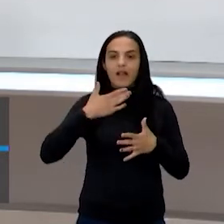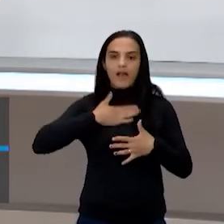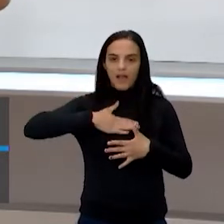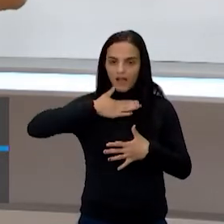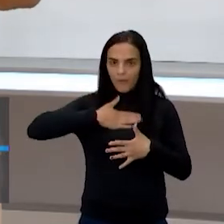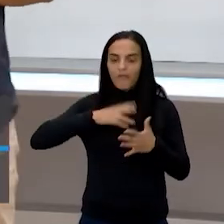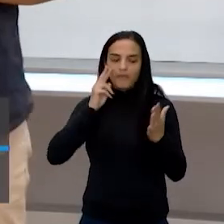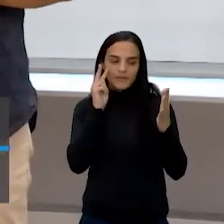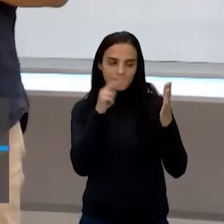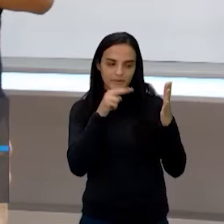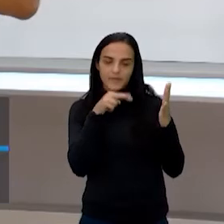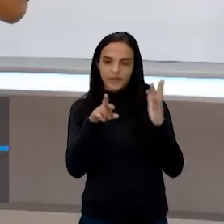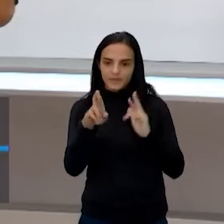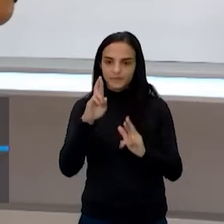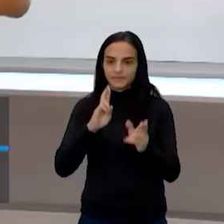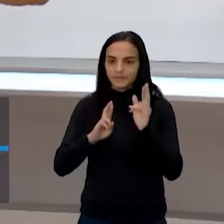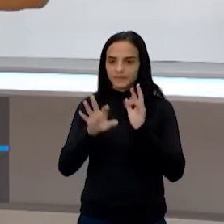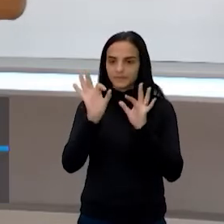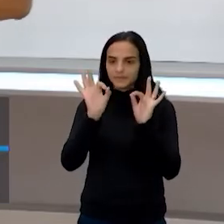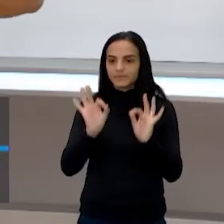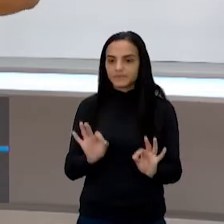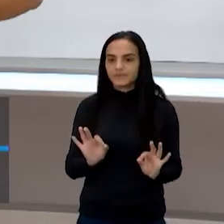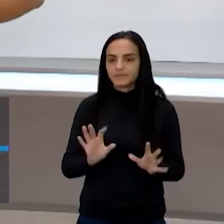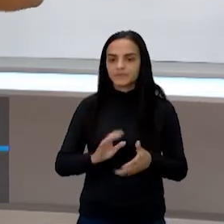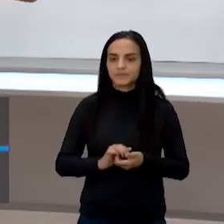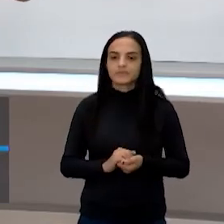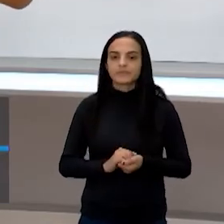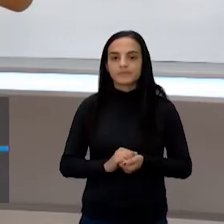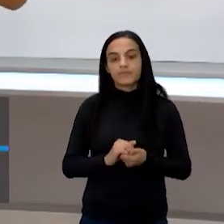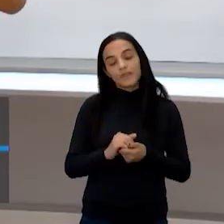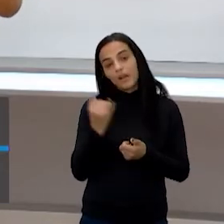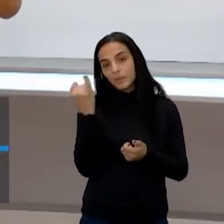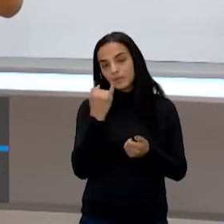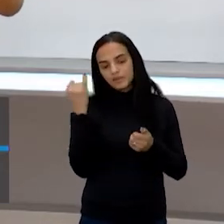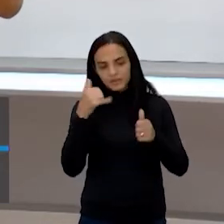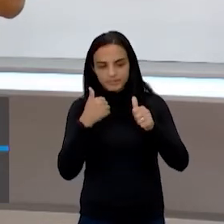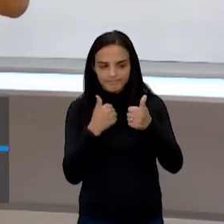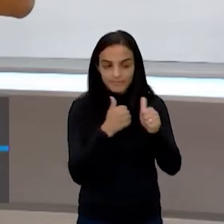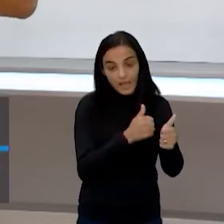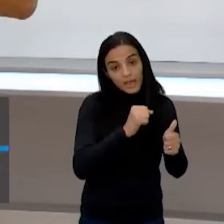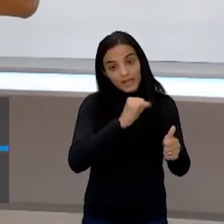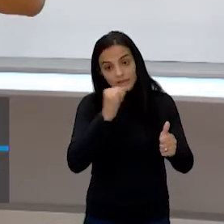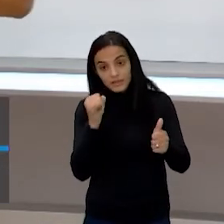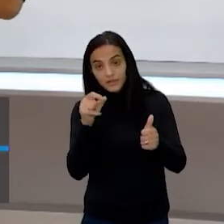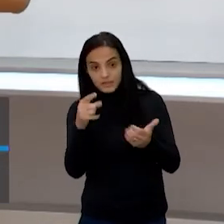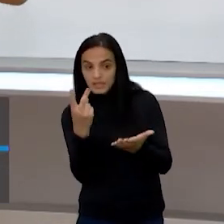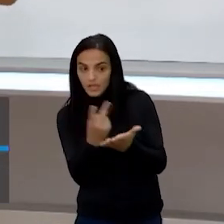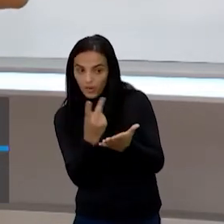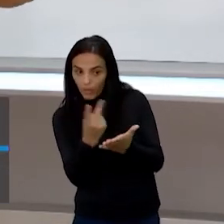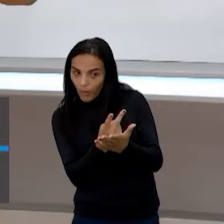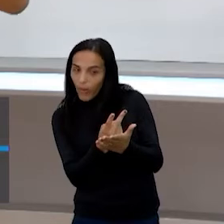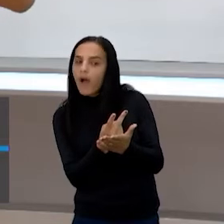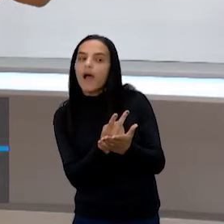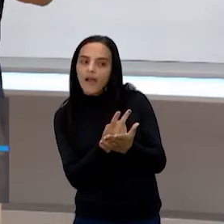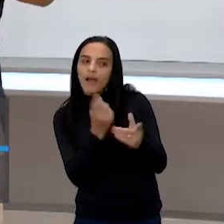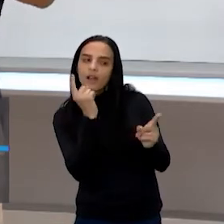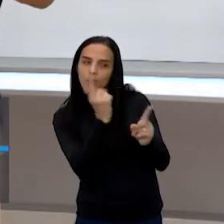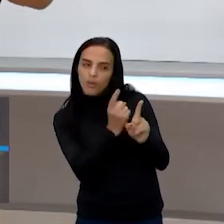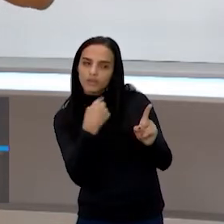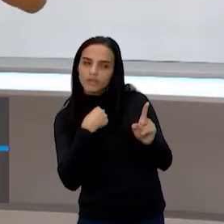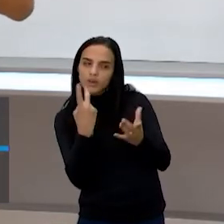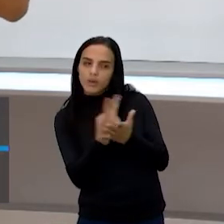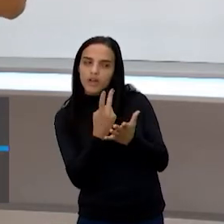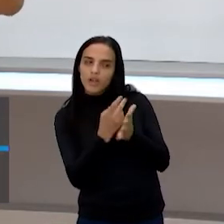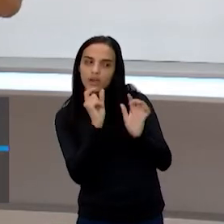as respostas, tá? O importante é que você acompanhe e se você errou, que você consiga localizar onde foi que você errou,